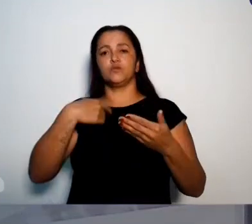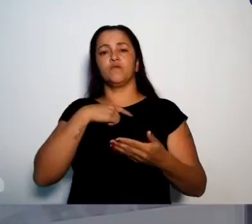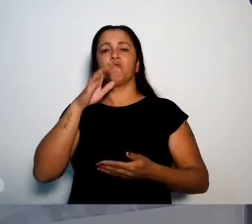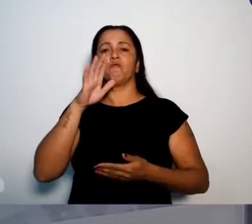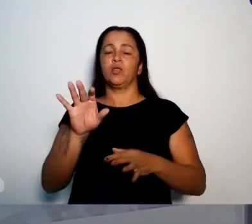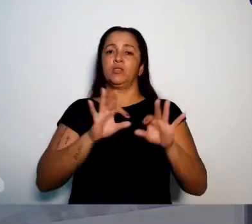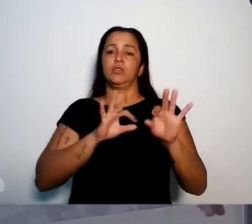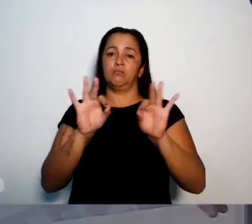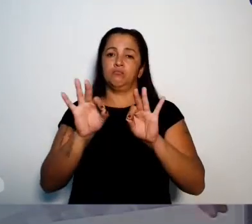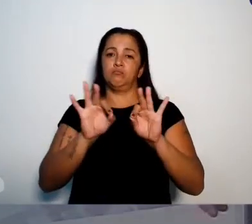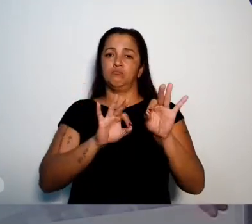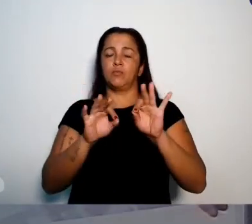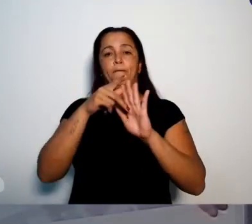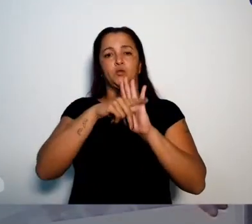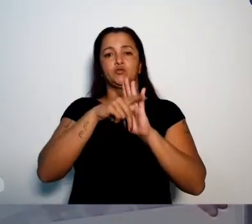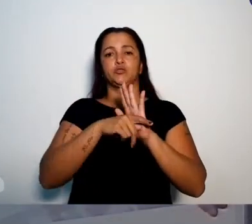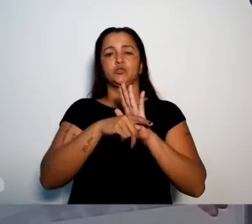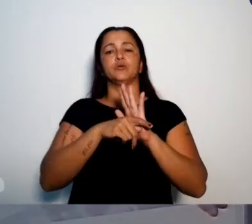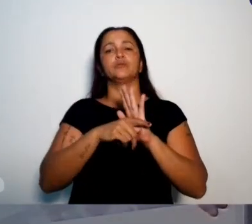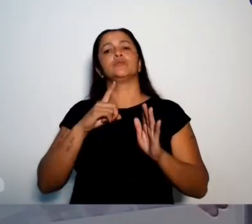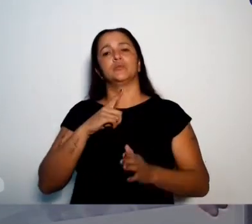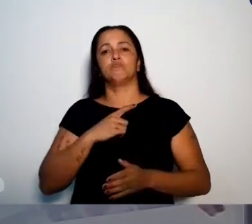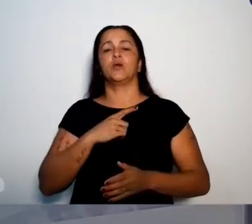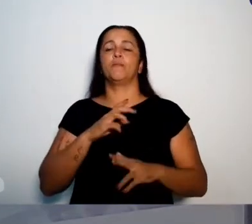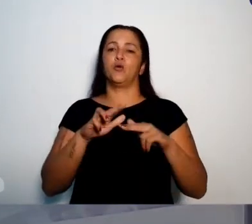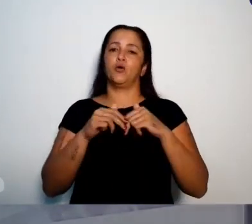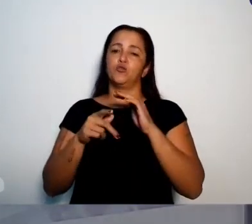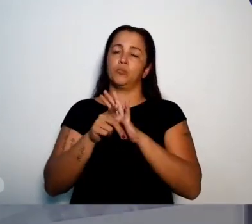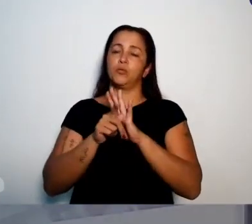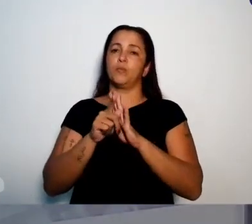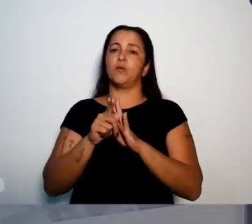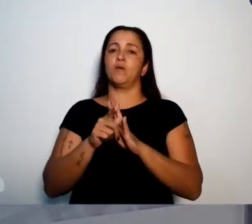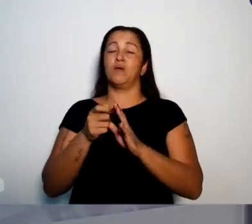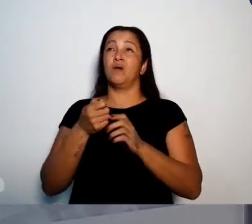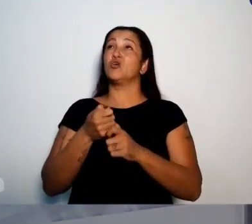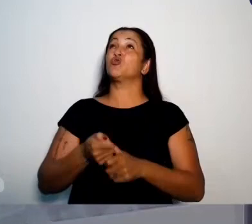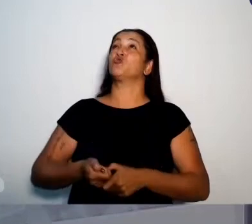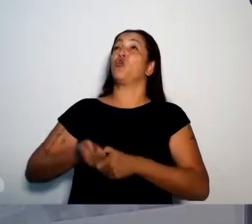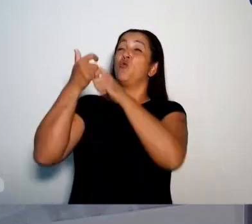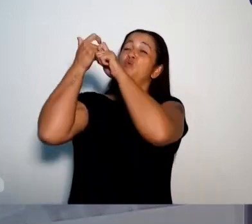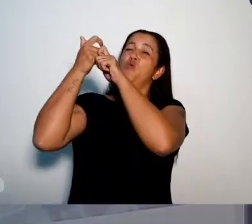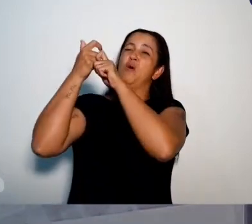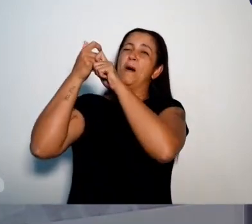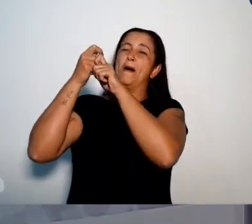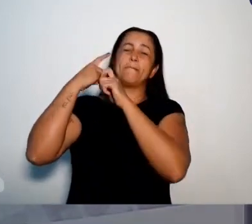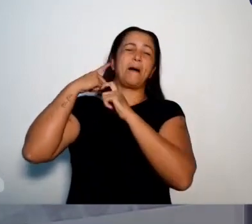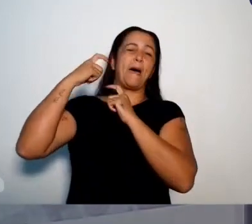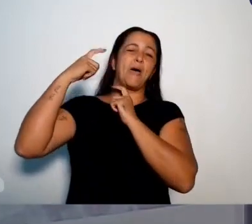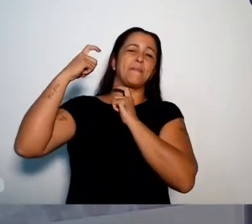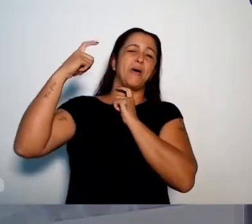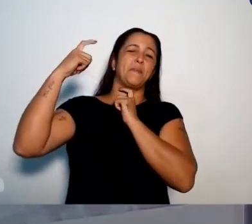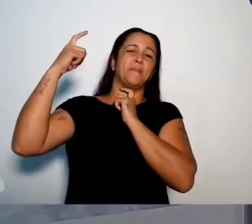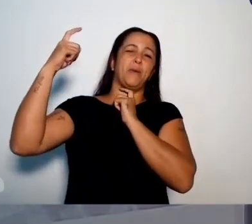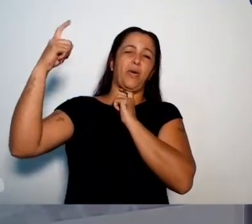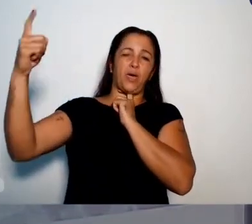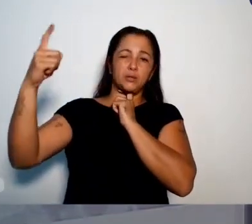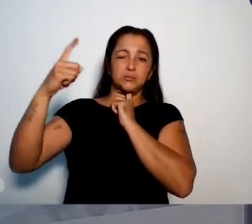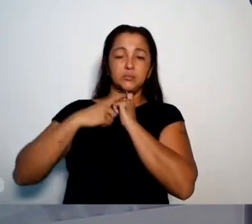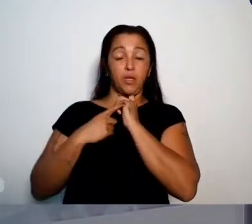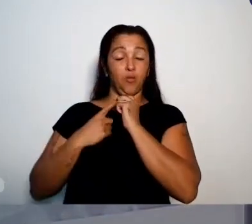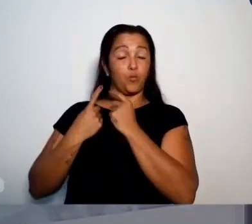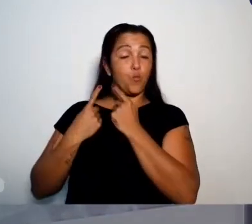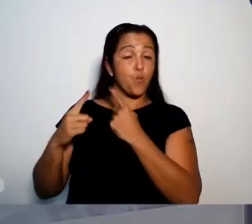relação aos fogos, né? Parabéns, também sou contra esse negócio de barulho, Deus abençoe. Tem sim, eu